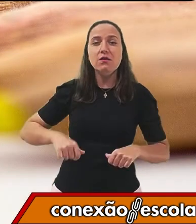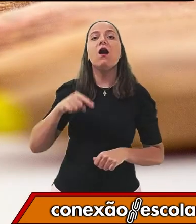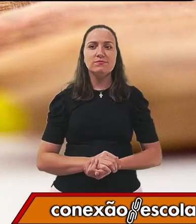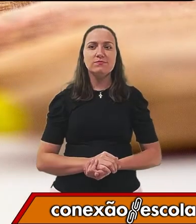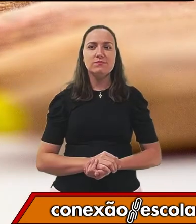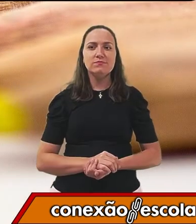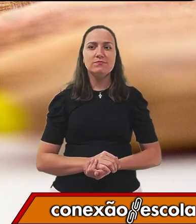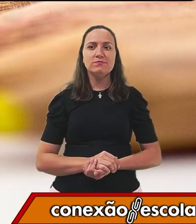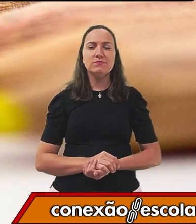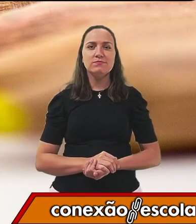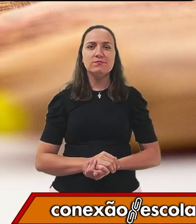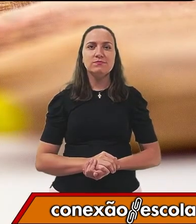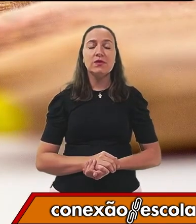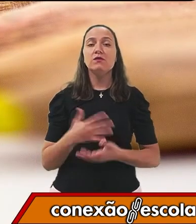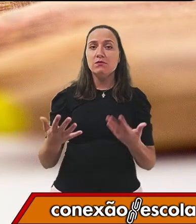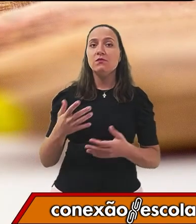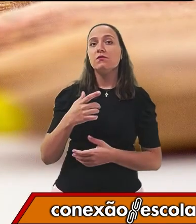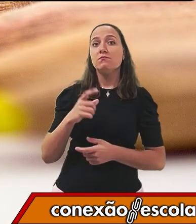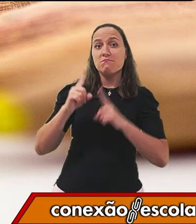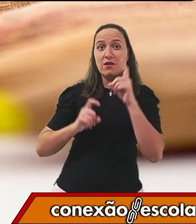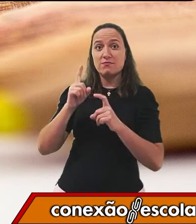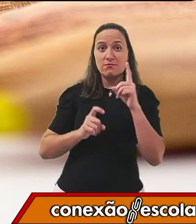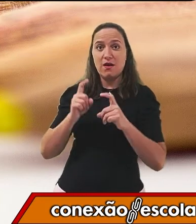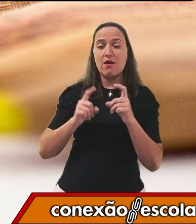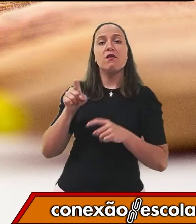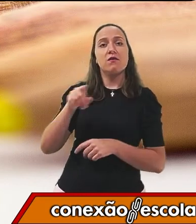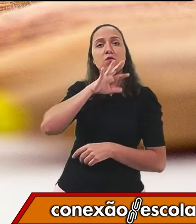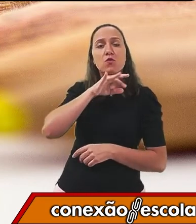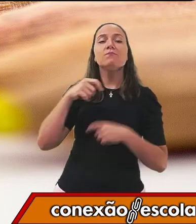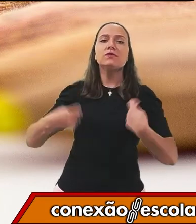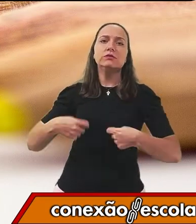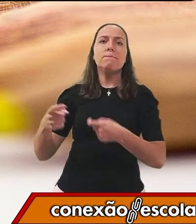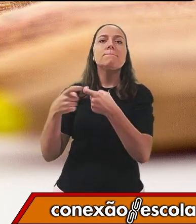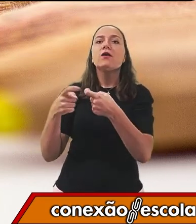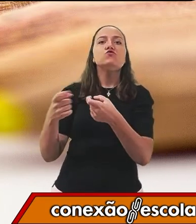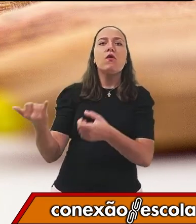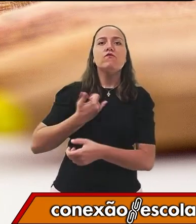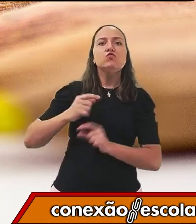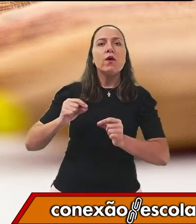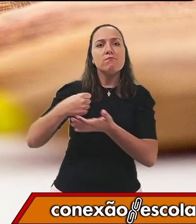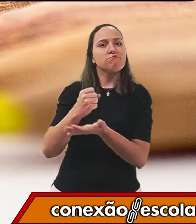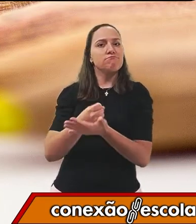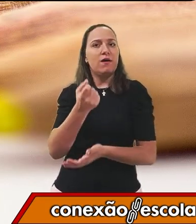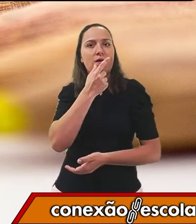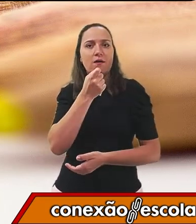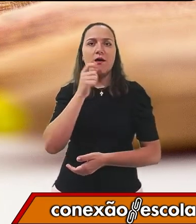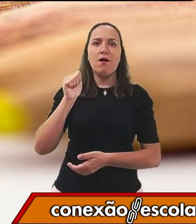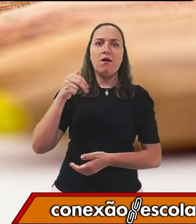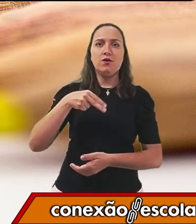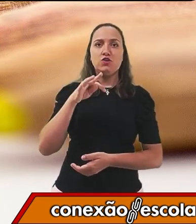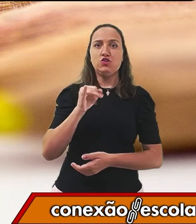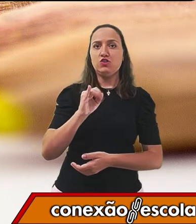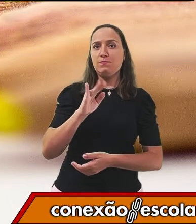mal. E para combater uma bactéria, o médico indica o antibiótico, que é o medicamento que combate a